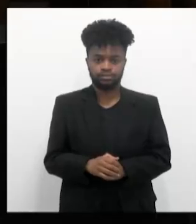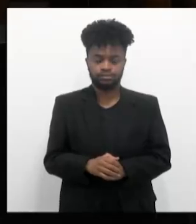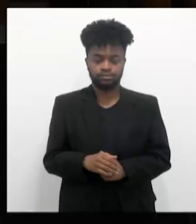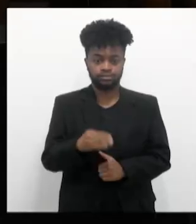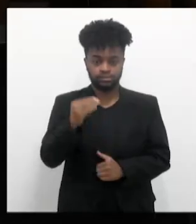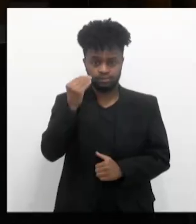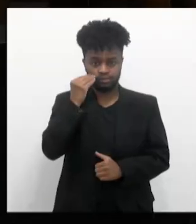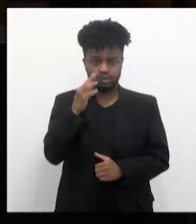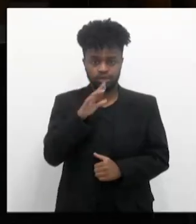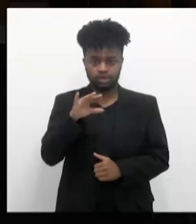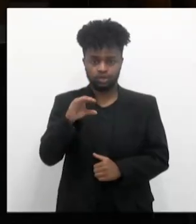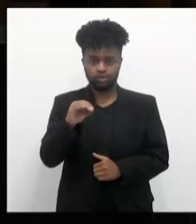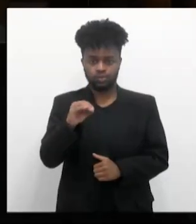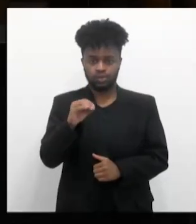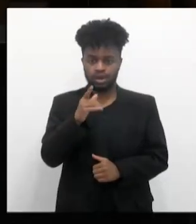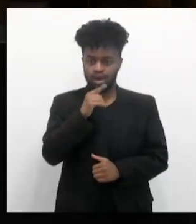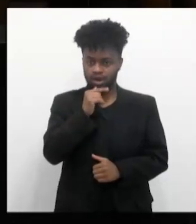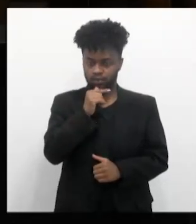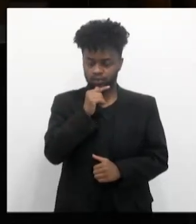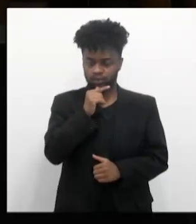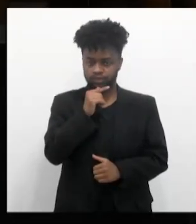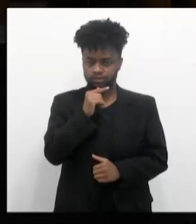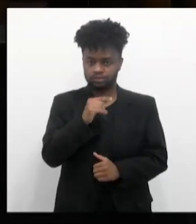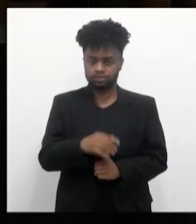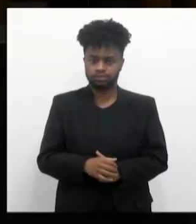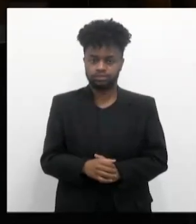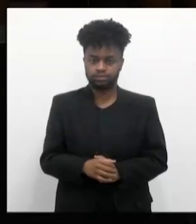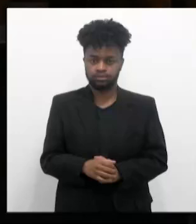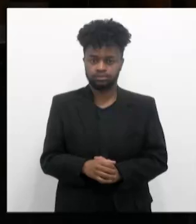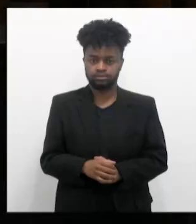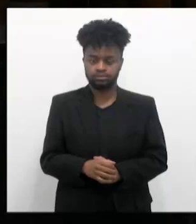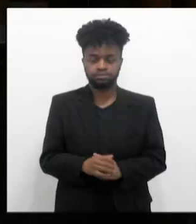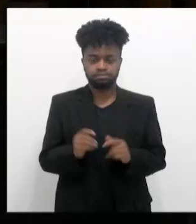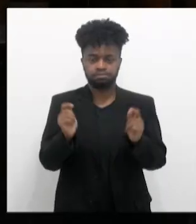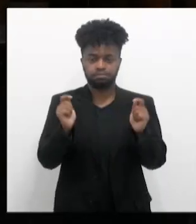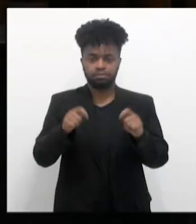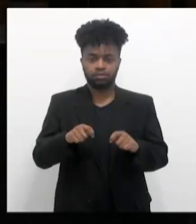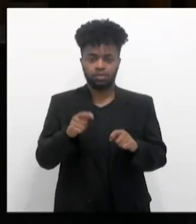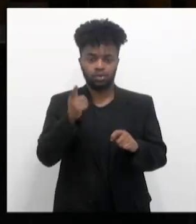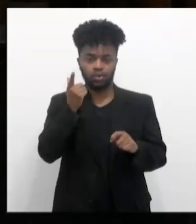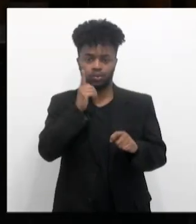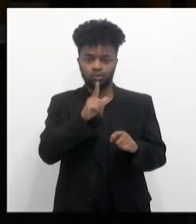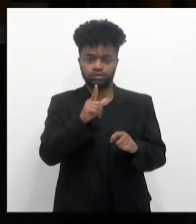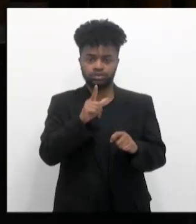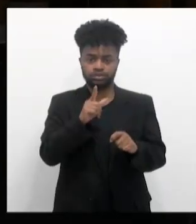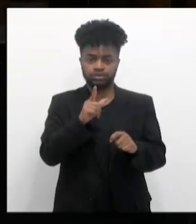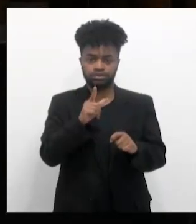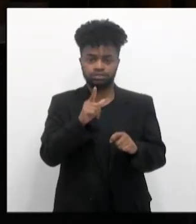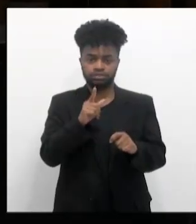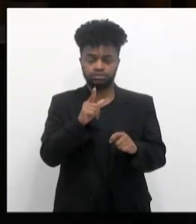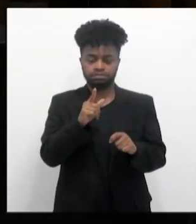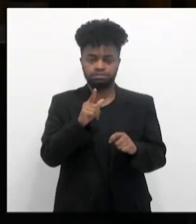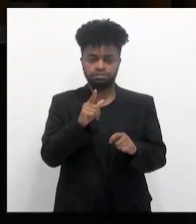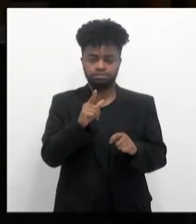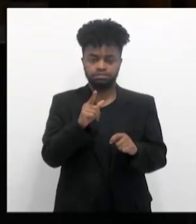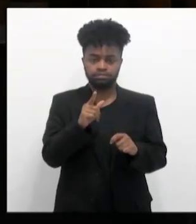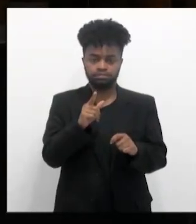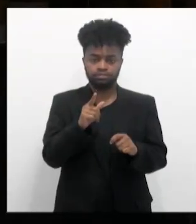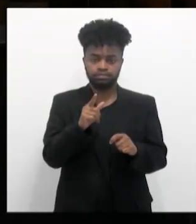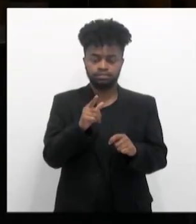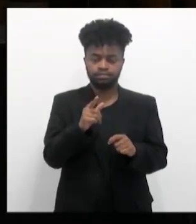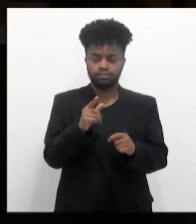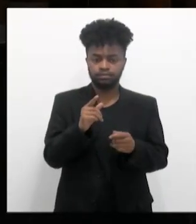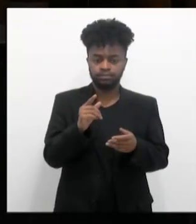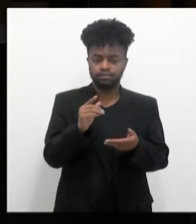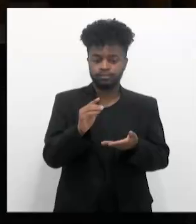Rio Águas pudesse se ressarcir de